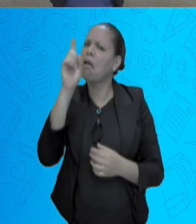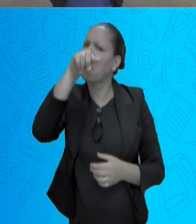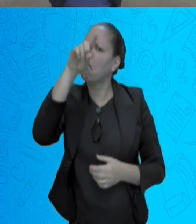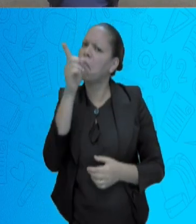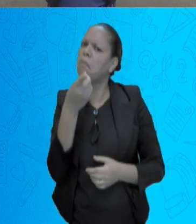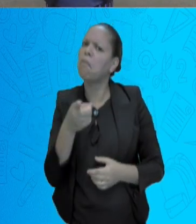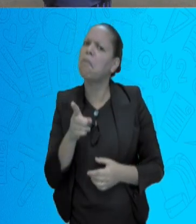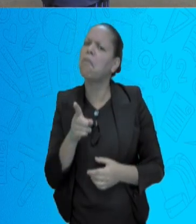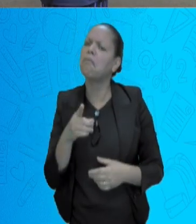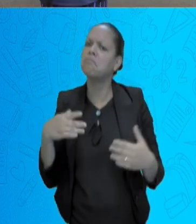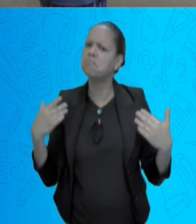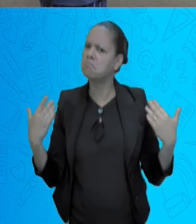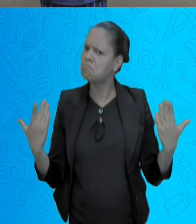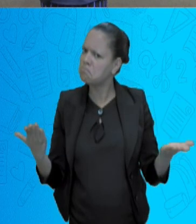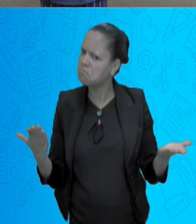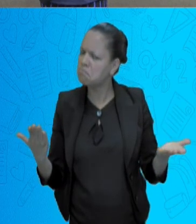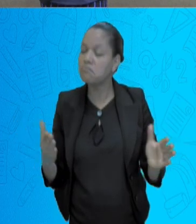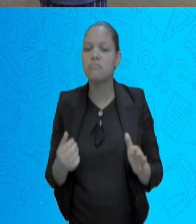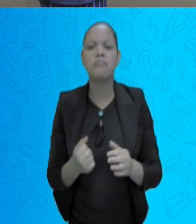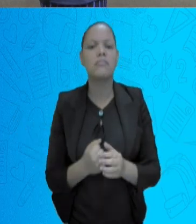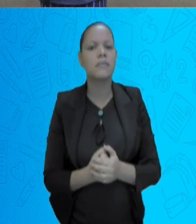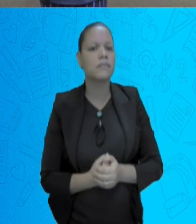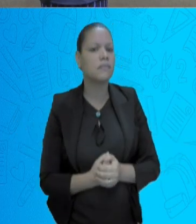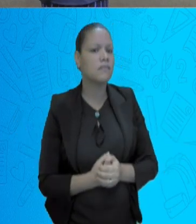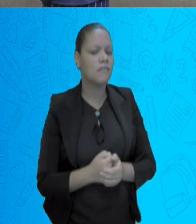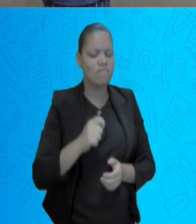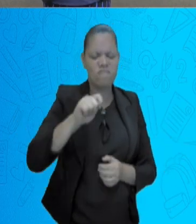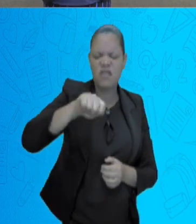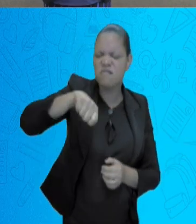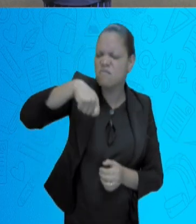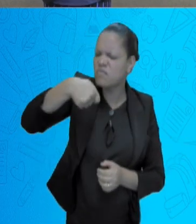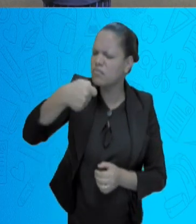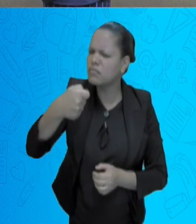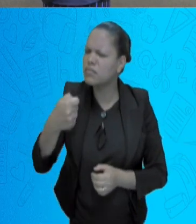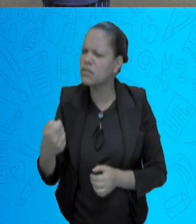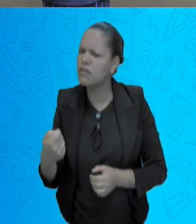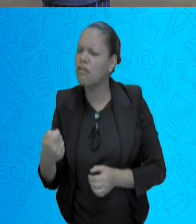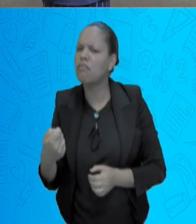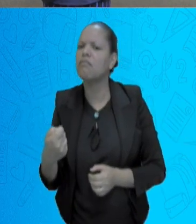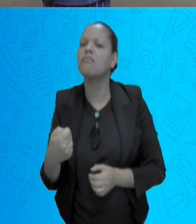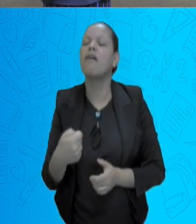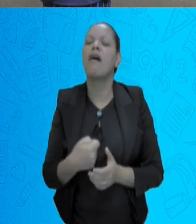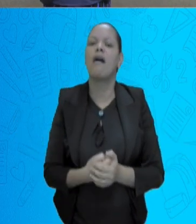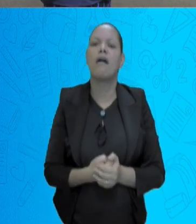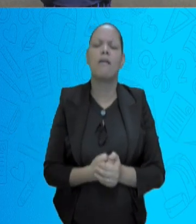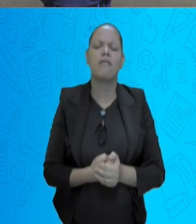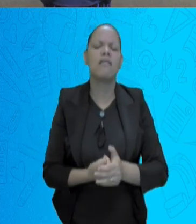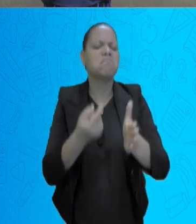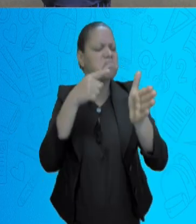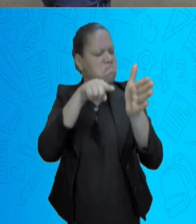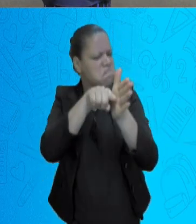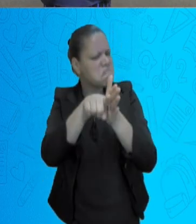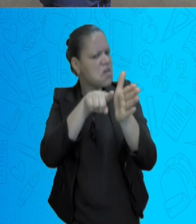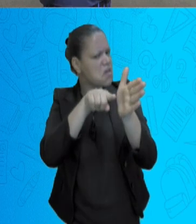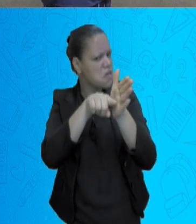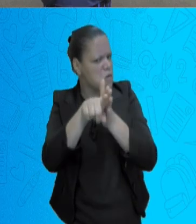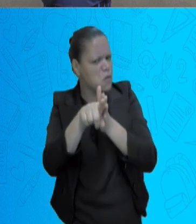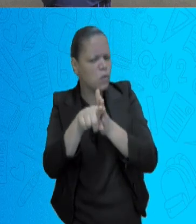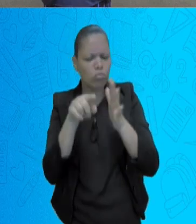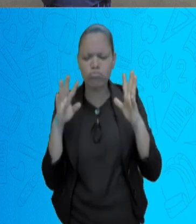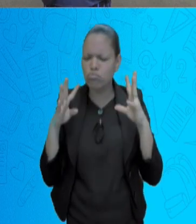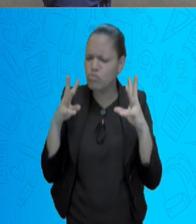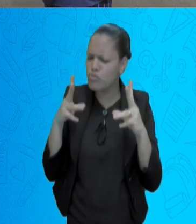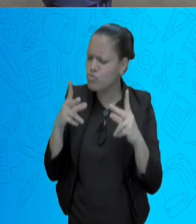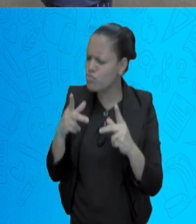falei que o ponto de interrogação é o sinal de pontuação mais curioso. Por quê? Porque em